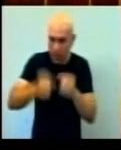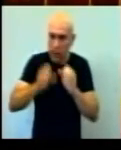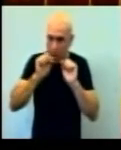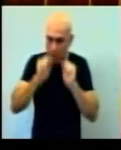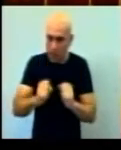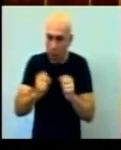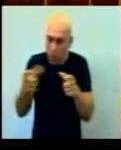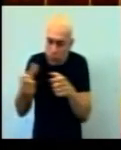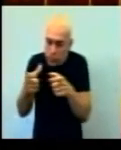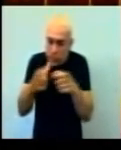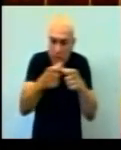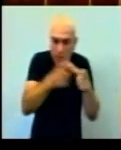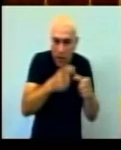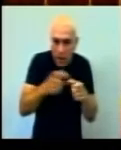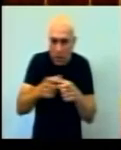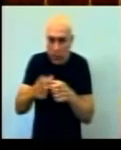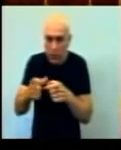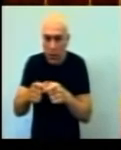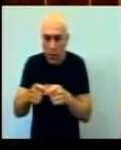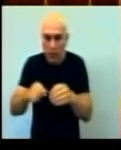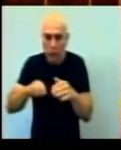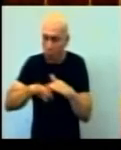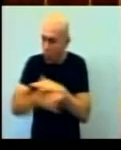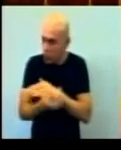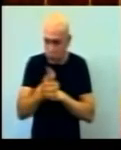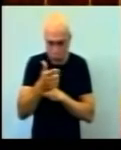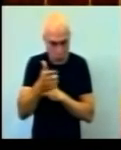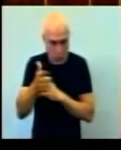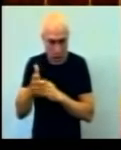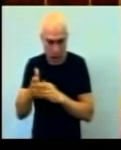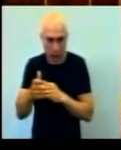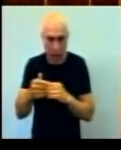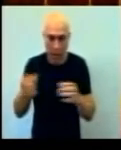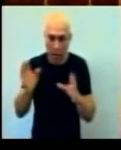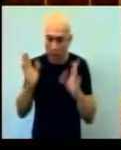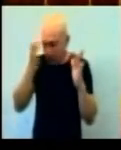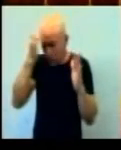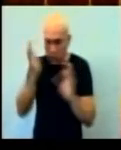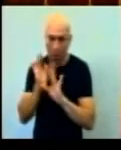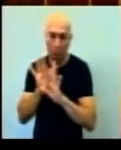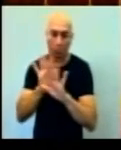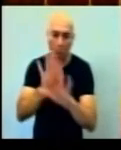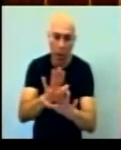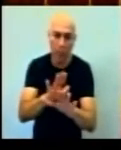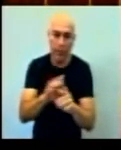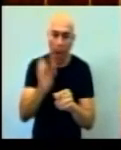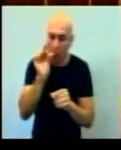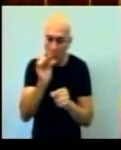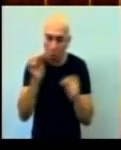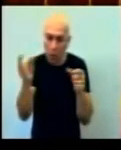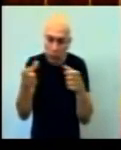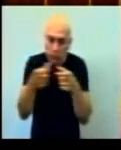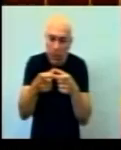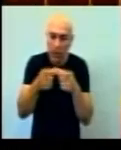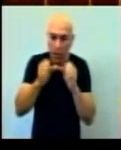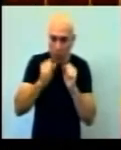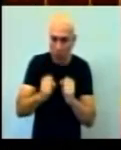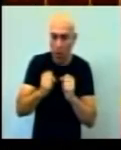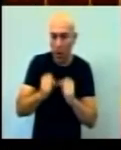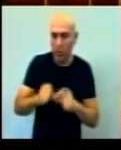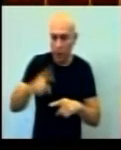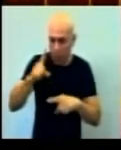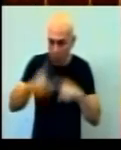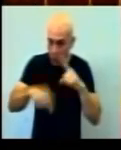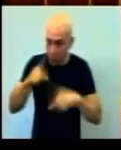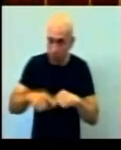estabelecimentos menores que não costumam ocorrer aglomeração, estão mantidas as atividades, tá? Porém, com a mesma